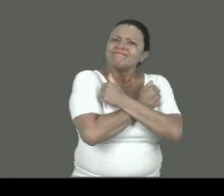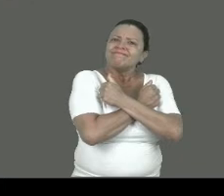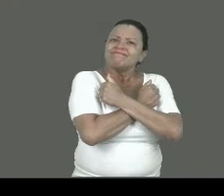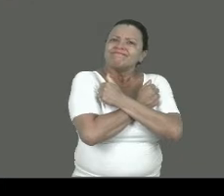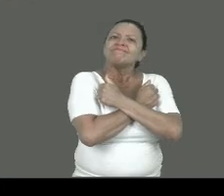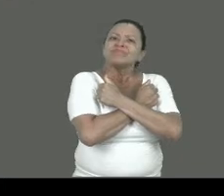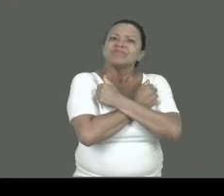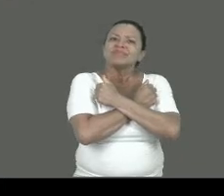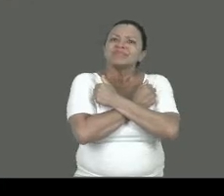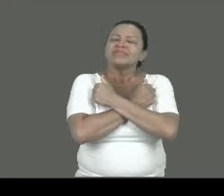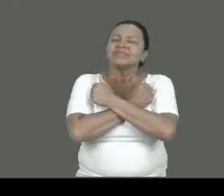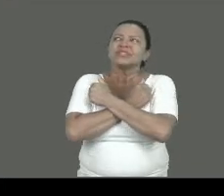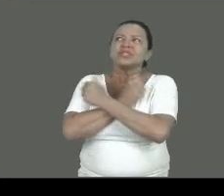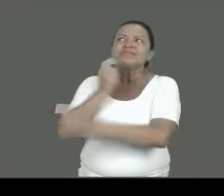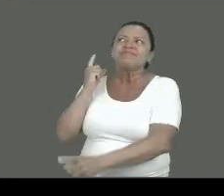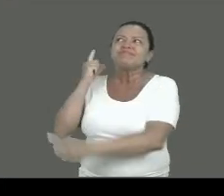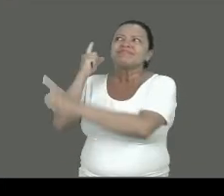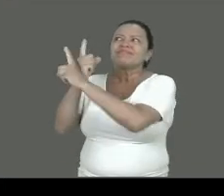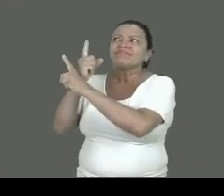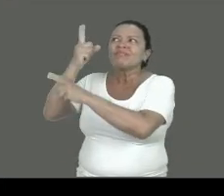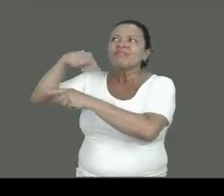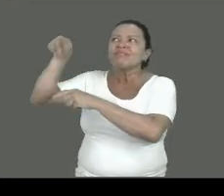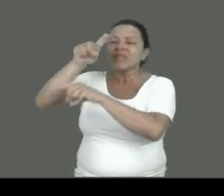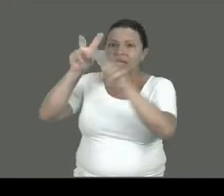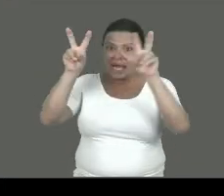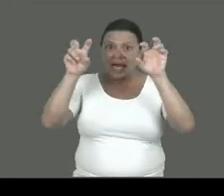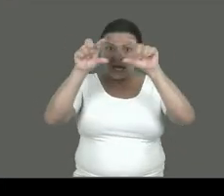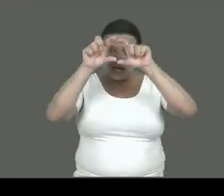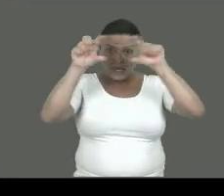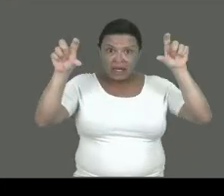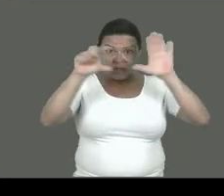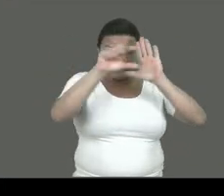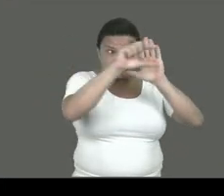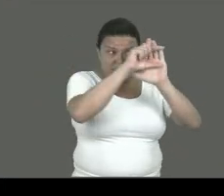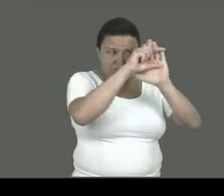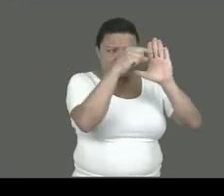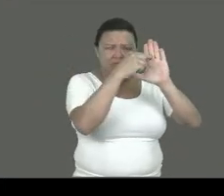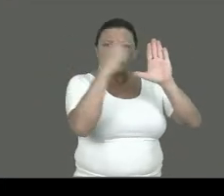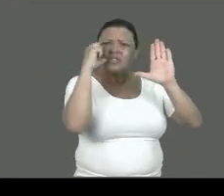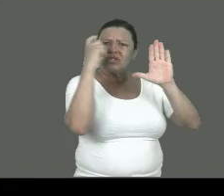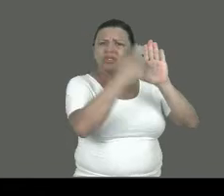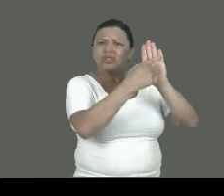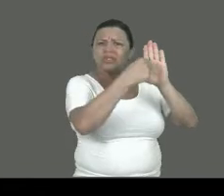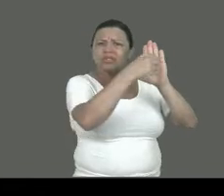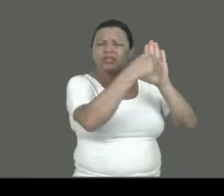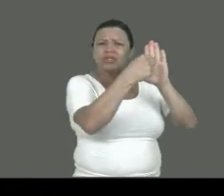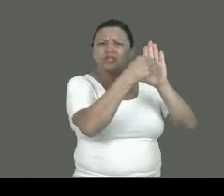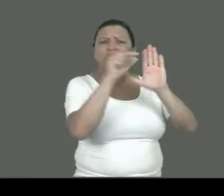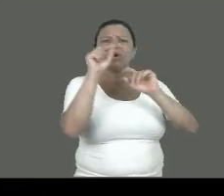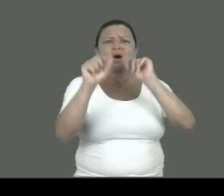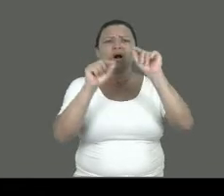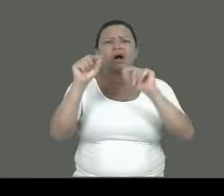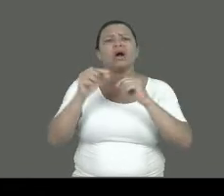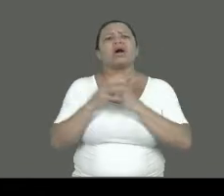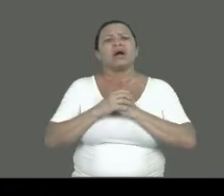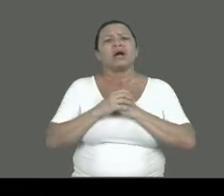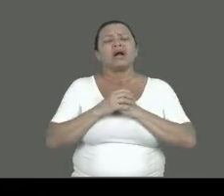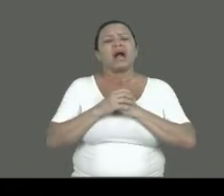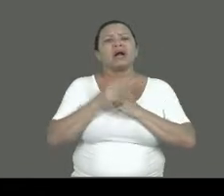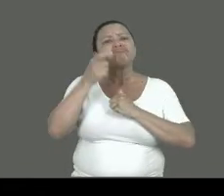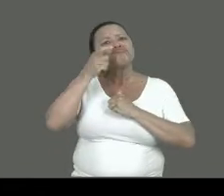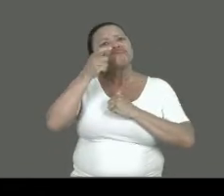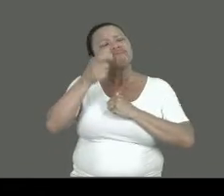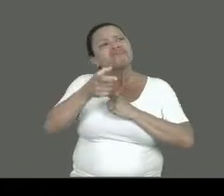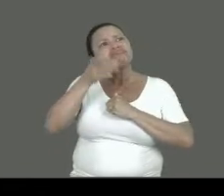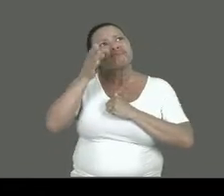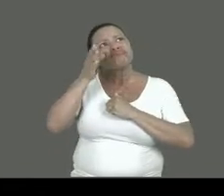tô chegando. Nesse primeiro trecho, chamo a atenção de vocês para a